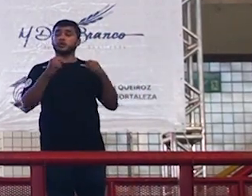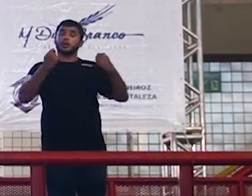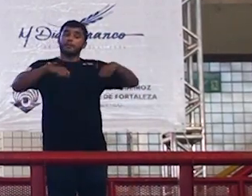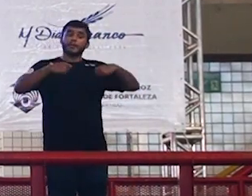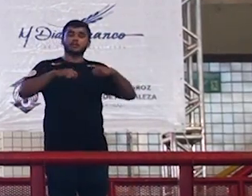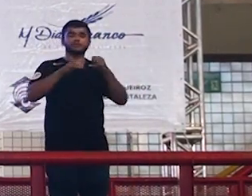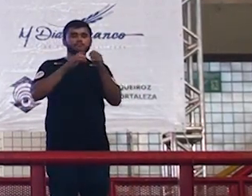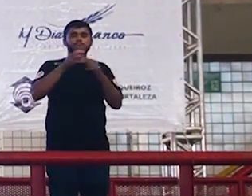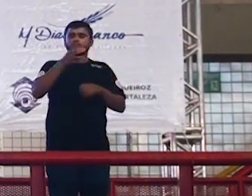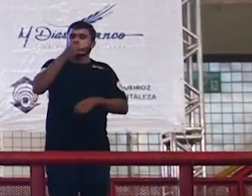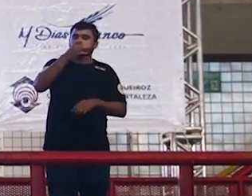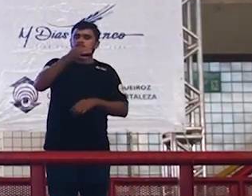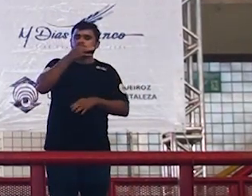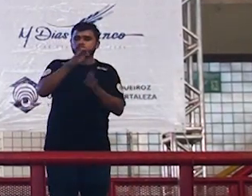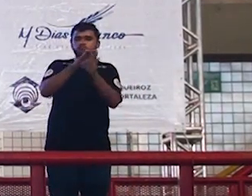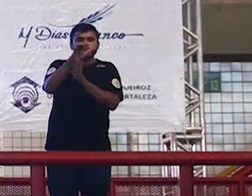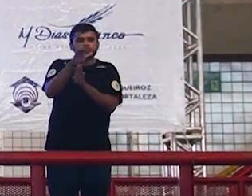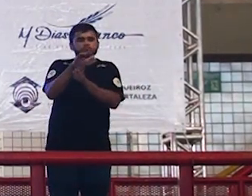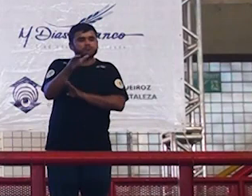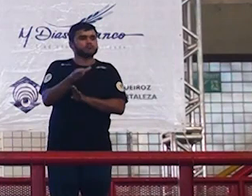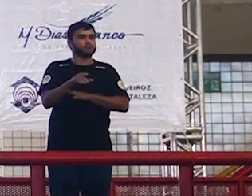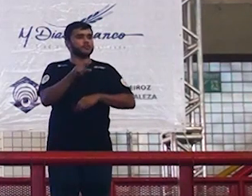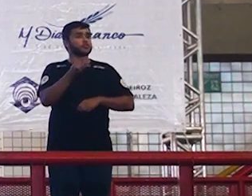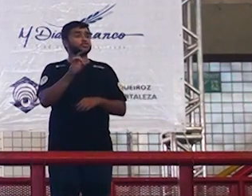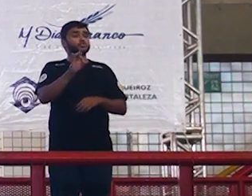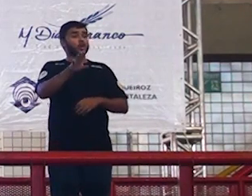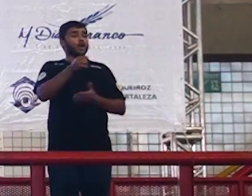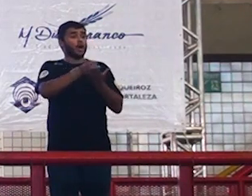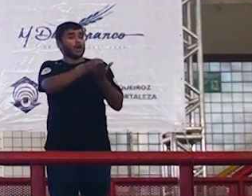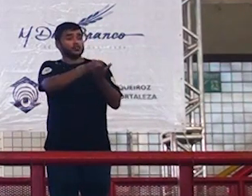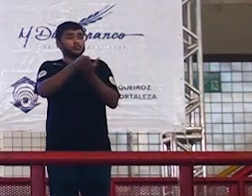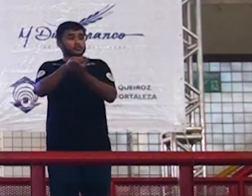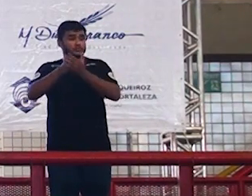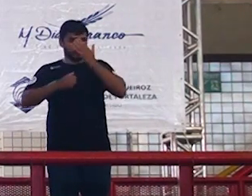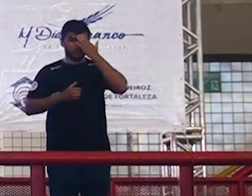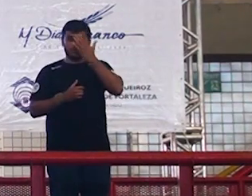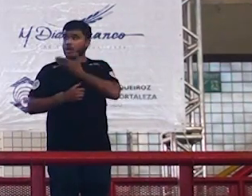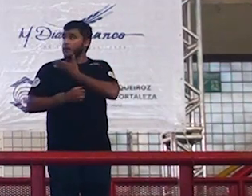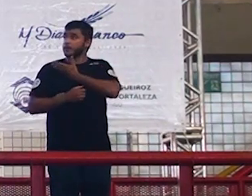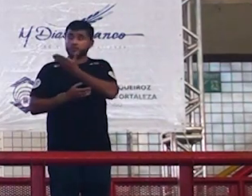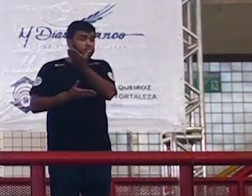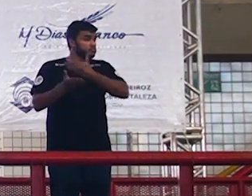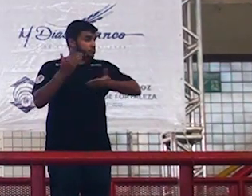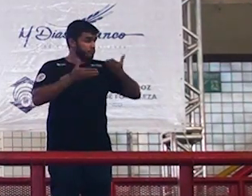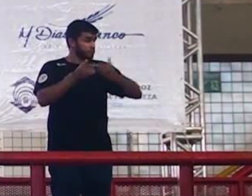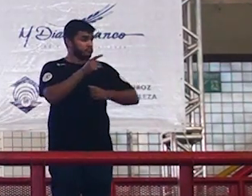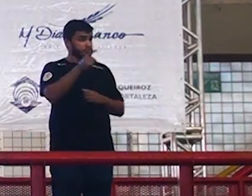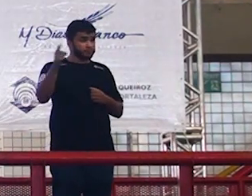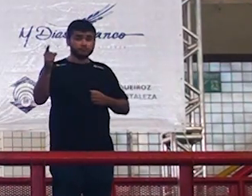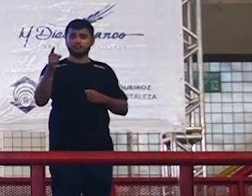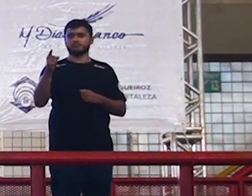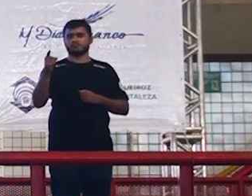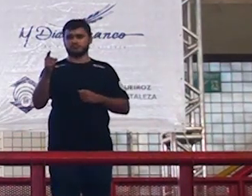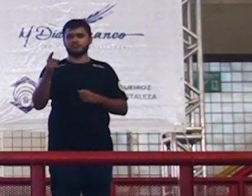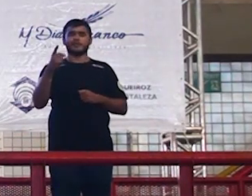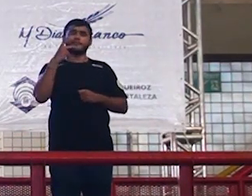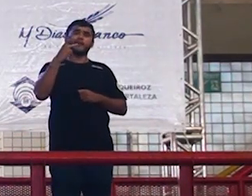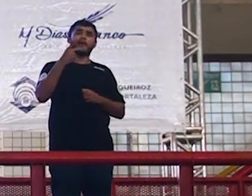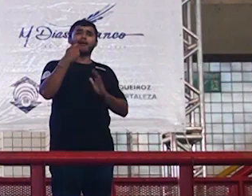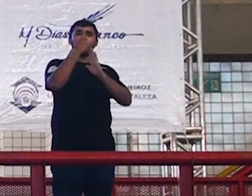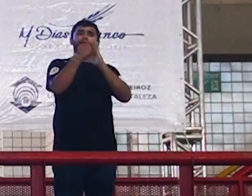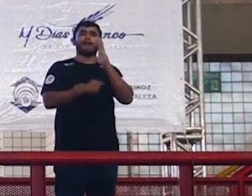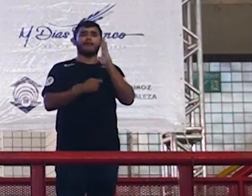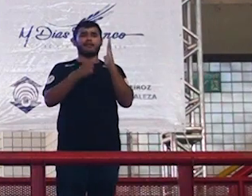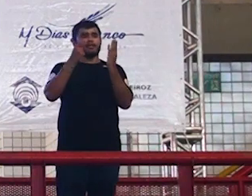melhorada assim, assado. Somos amigos de vocês. Ah, mas a minha redação